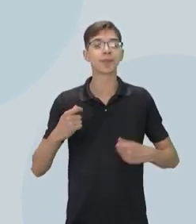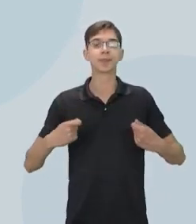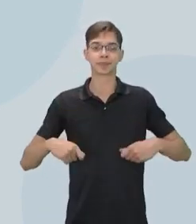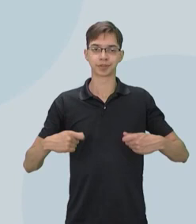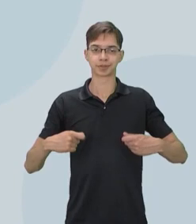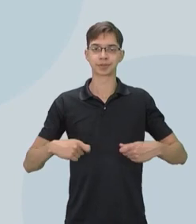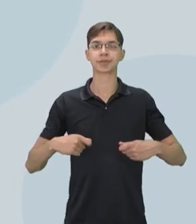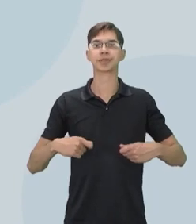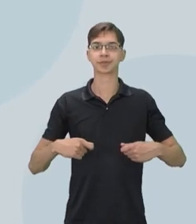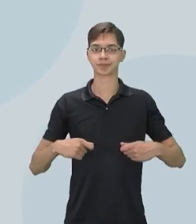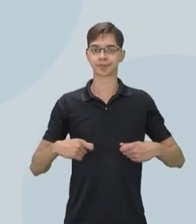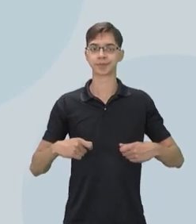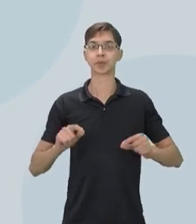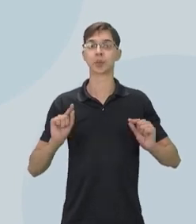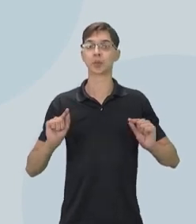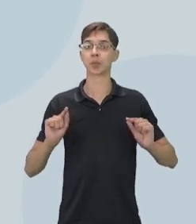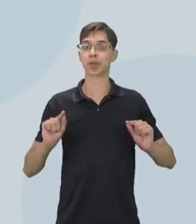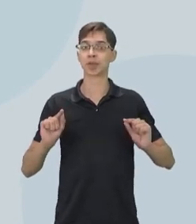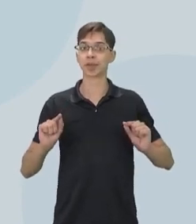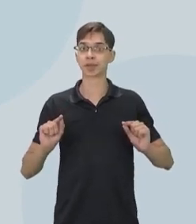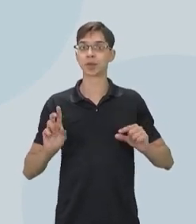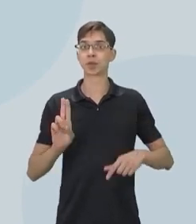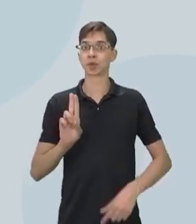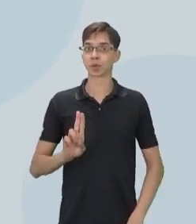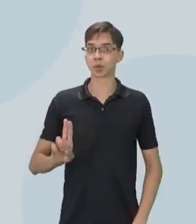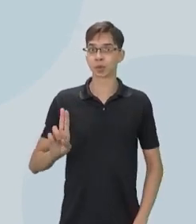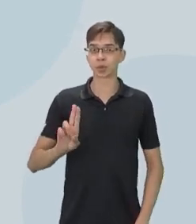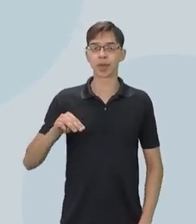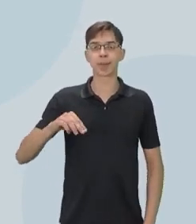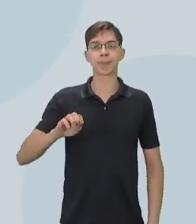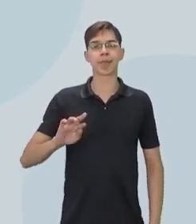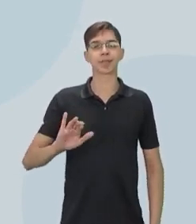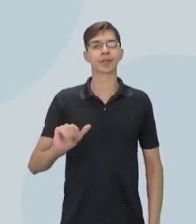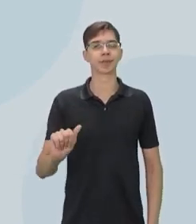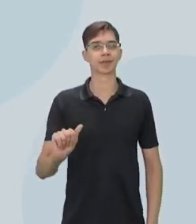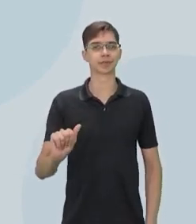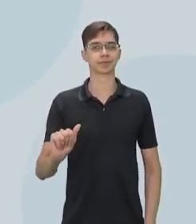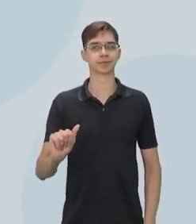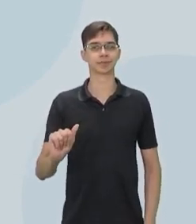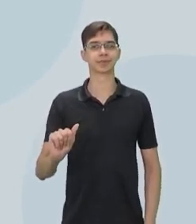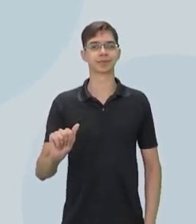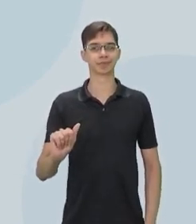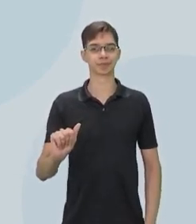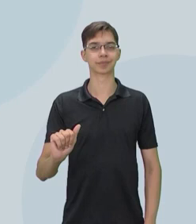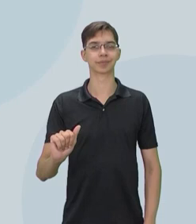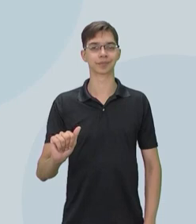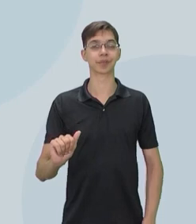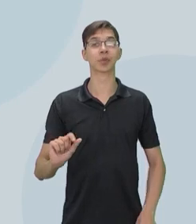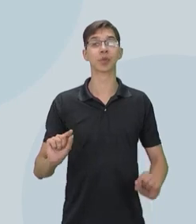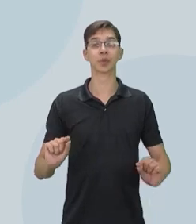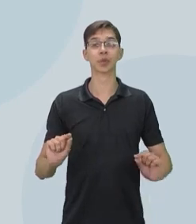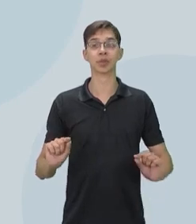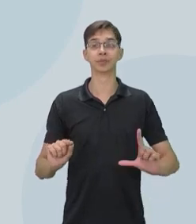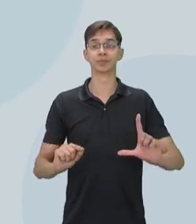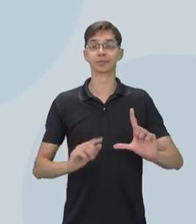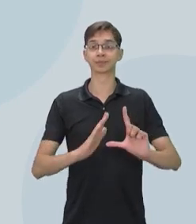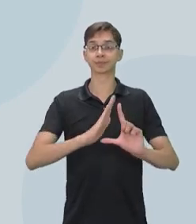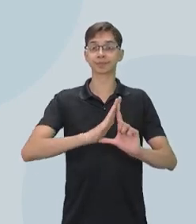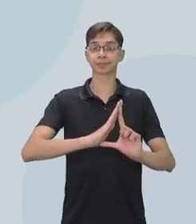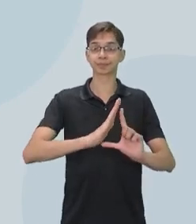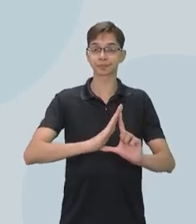triângulo retângulo. As relações métricas do triângulo retângulo são indicadas aí, ó, por